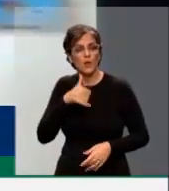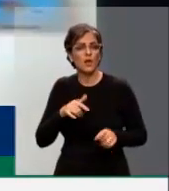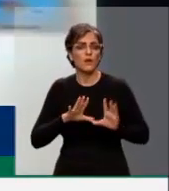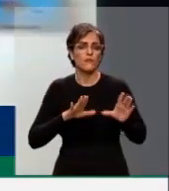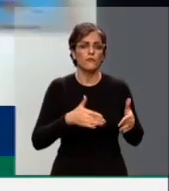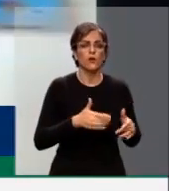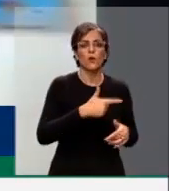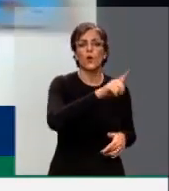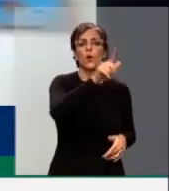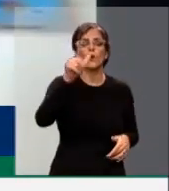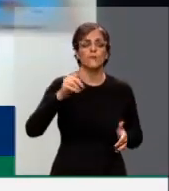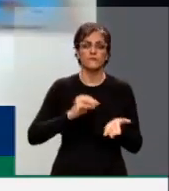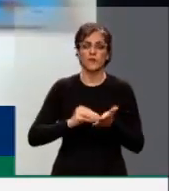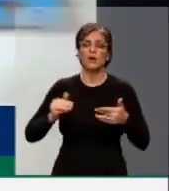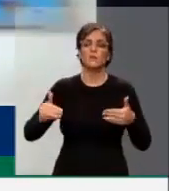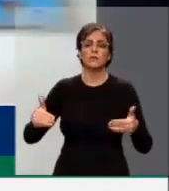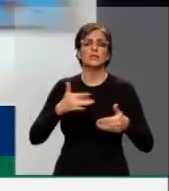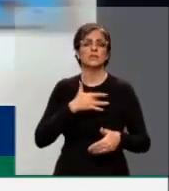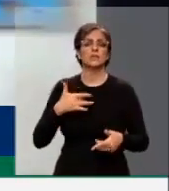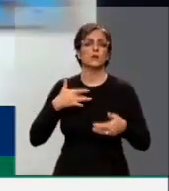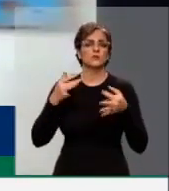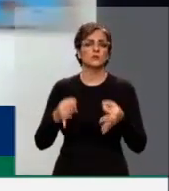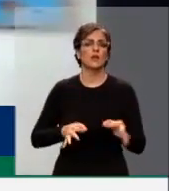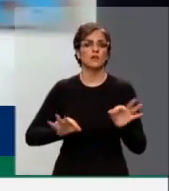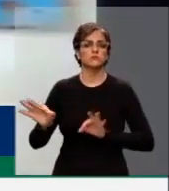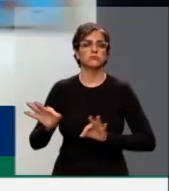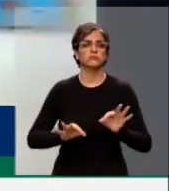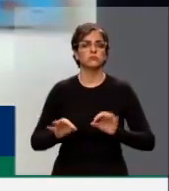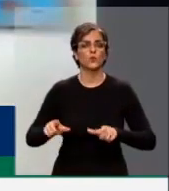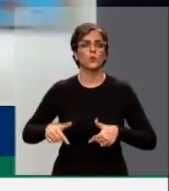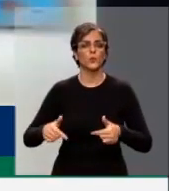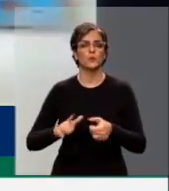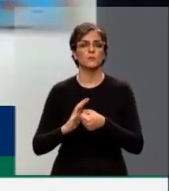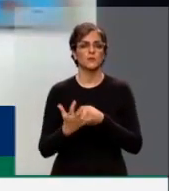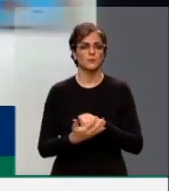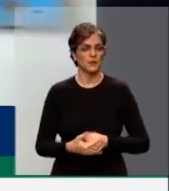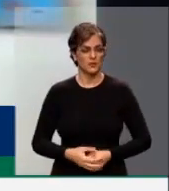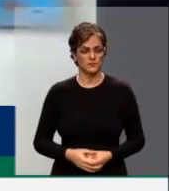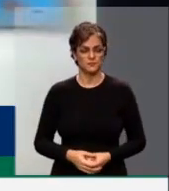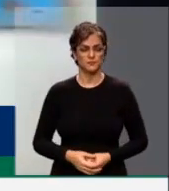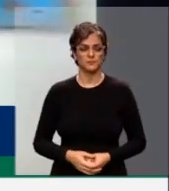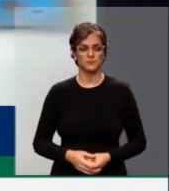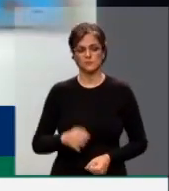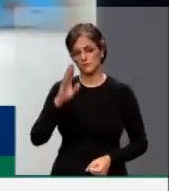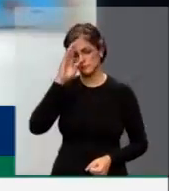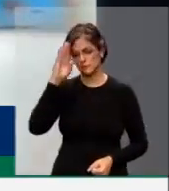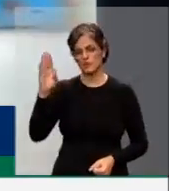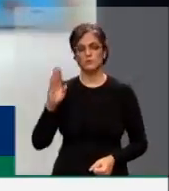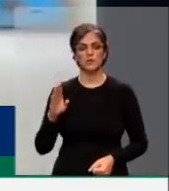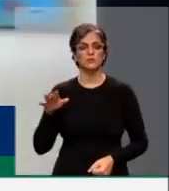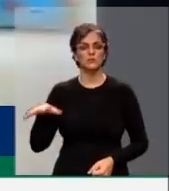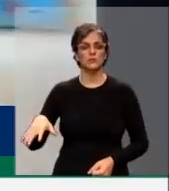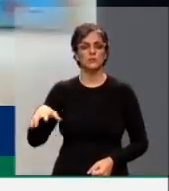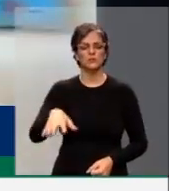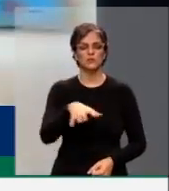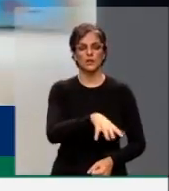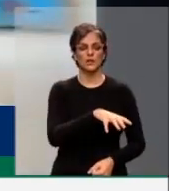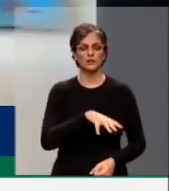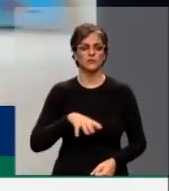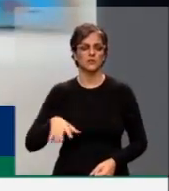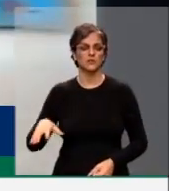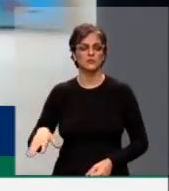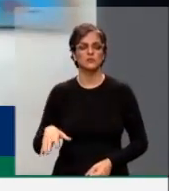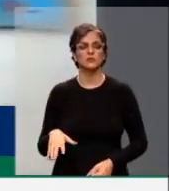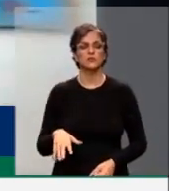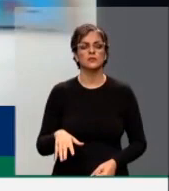estratégico por parte do Ministério da Saúde para enfrentamento da pandemia, principalmente nos territórios onde